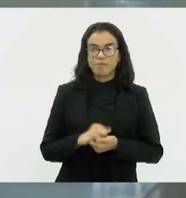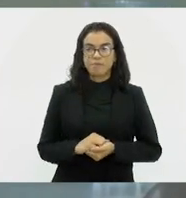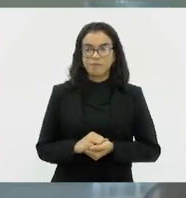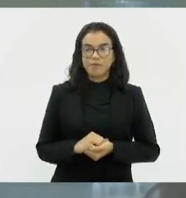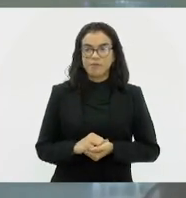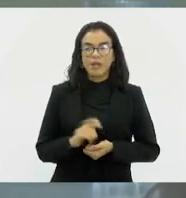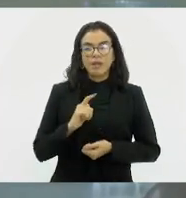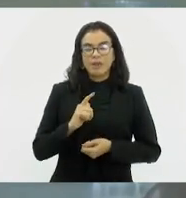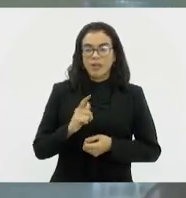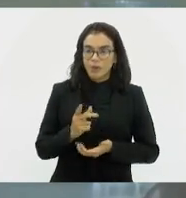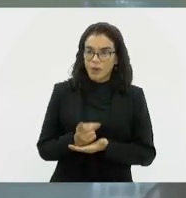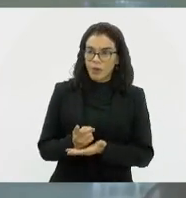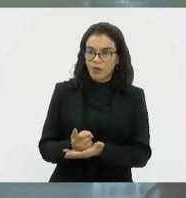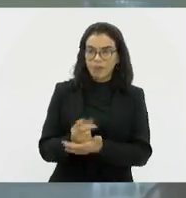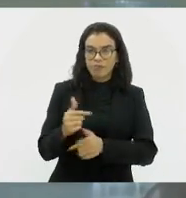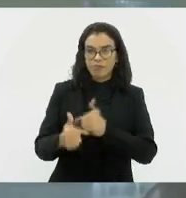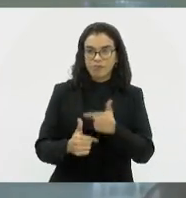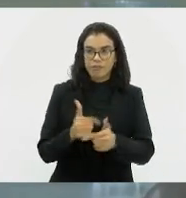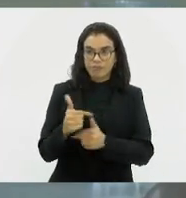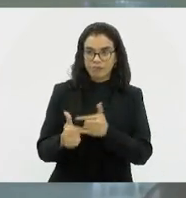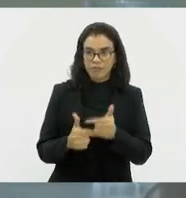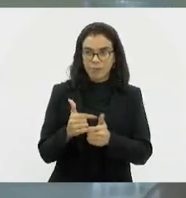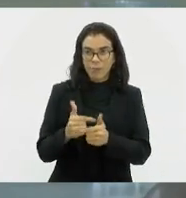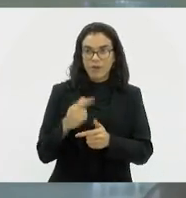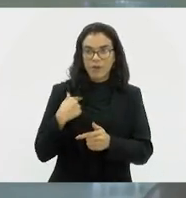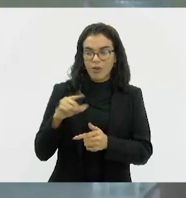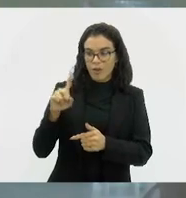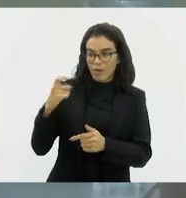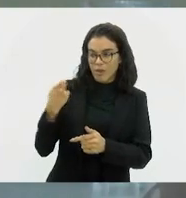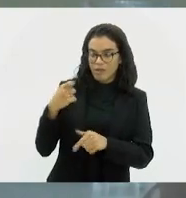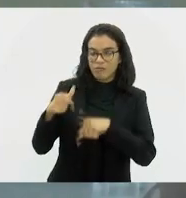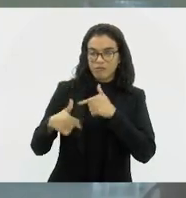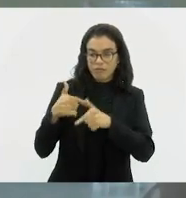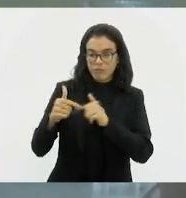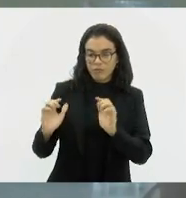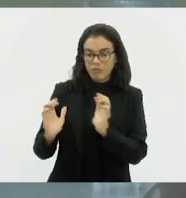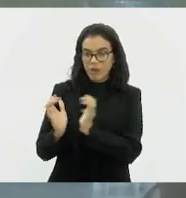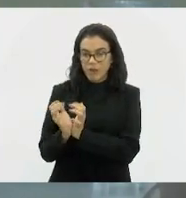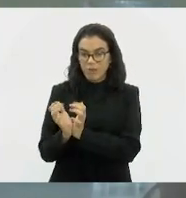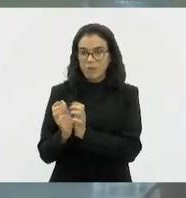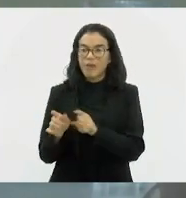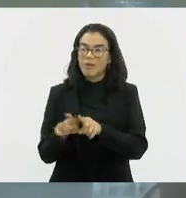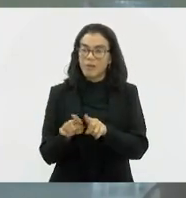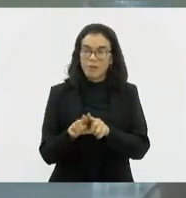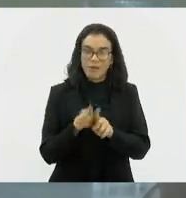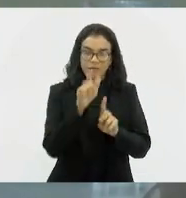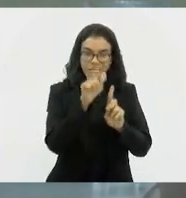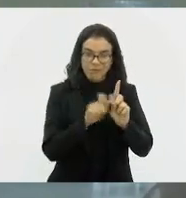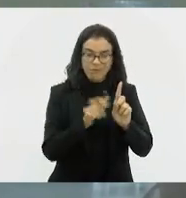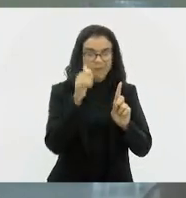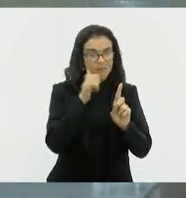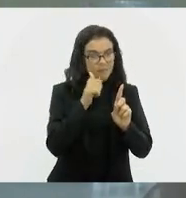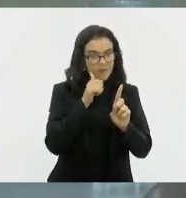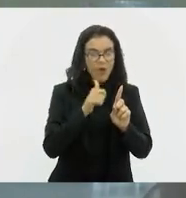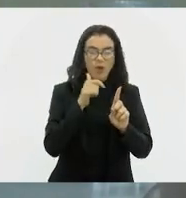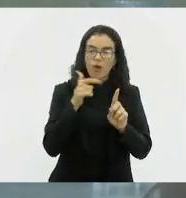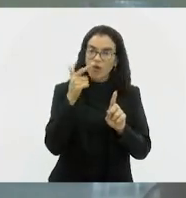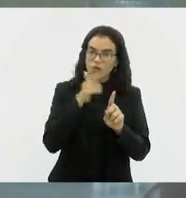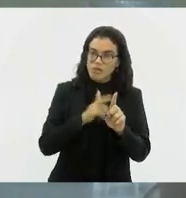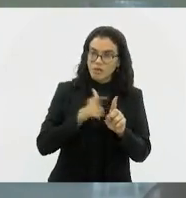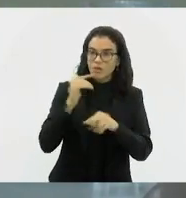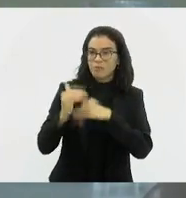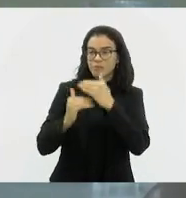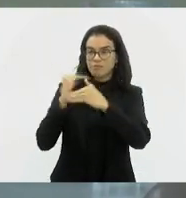dado continuidade ao trabalho que eu fazia junto com a nossa equipe, ela, além de dar continuidade, conseguiu avançar cada vez